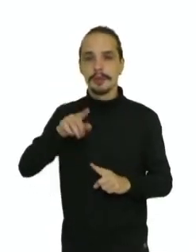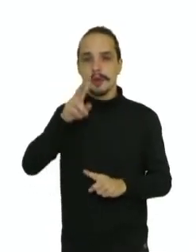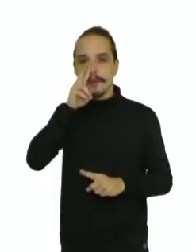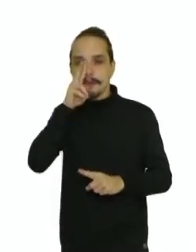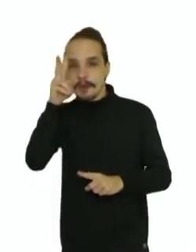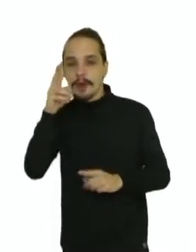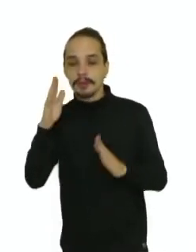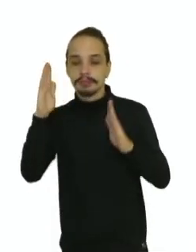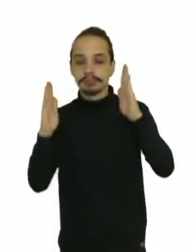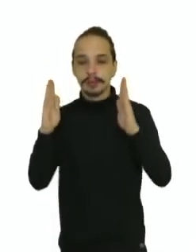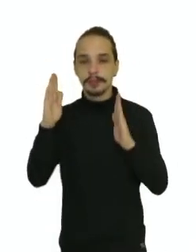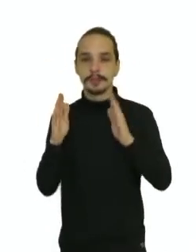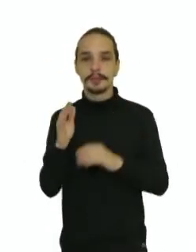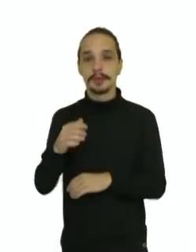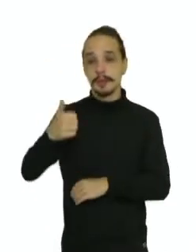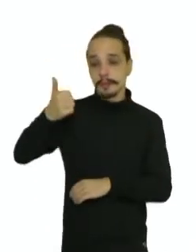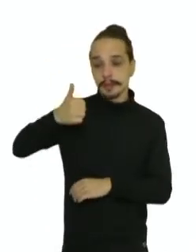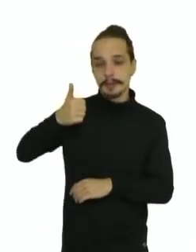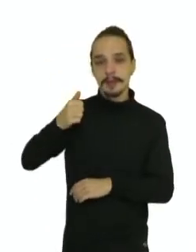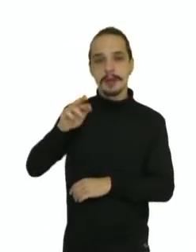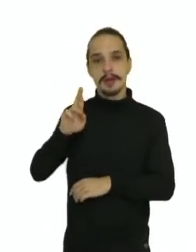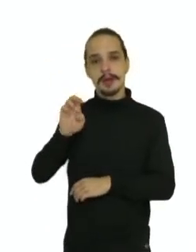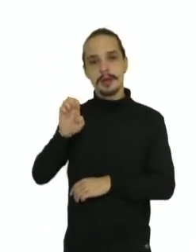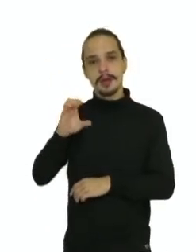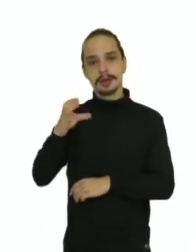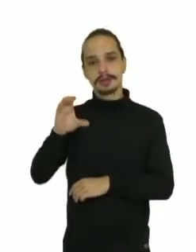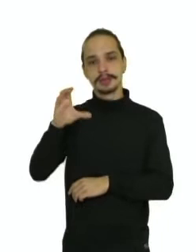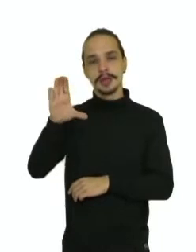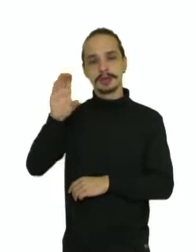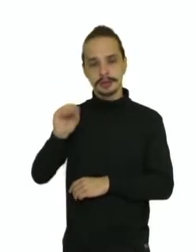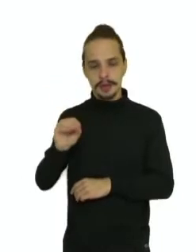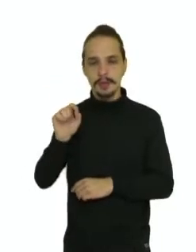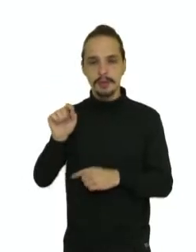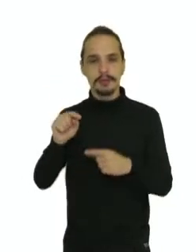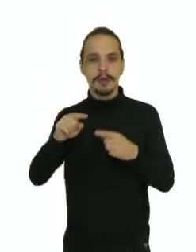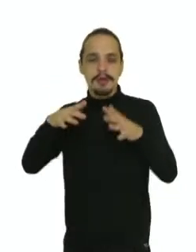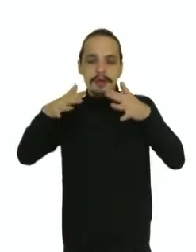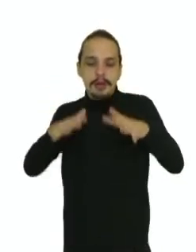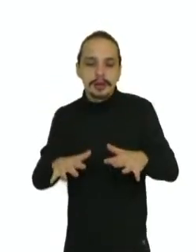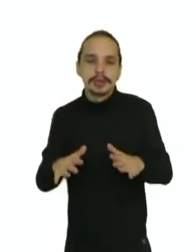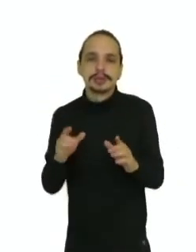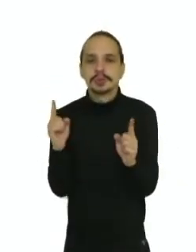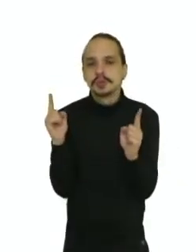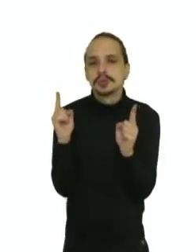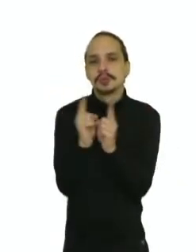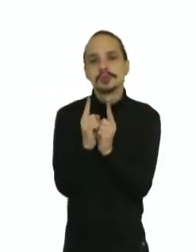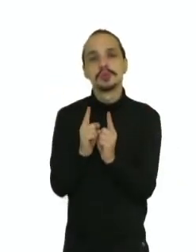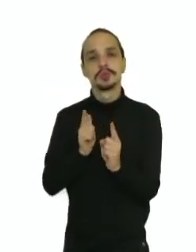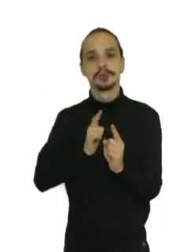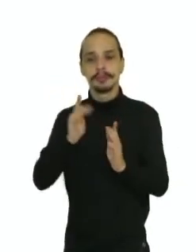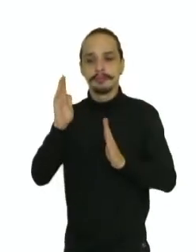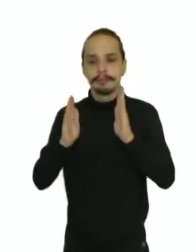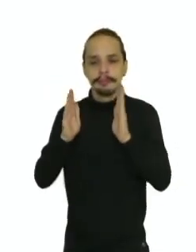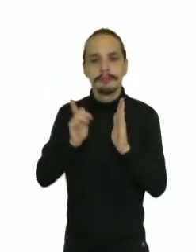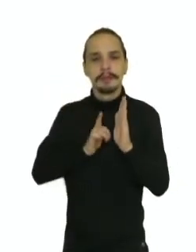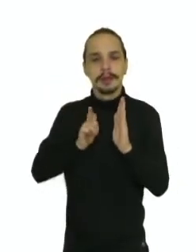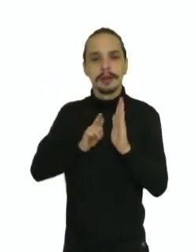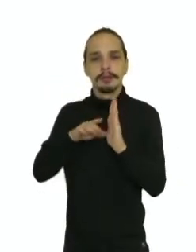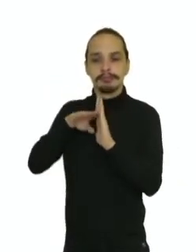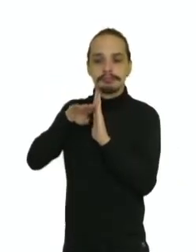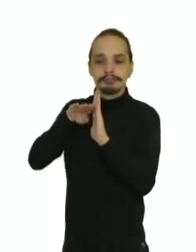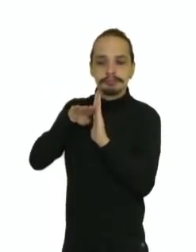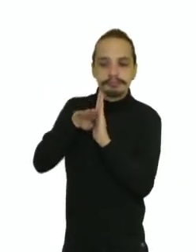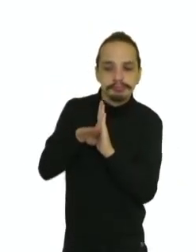A primeira delas, a recessão, que são as crises relativamente curtas, são fases nas quais a retração